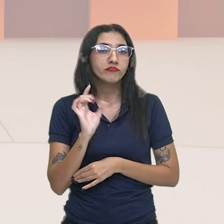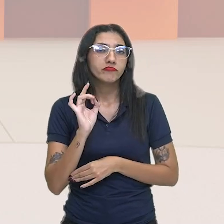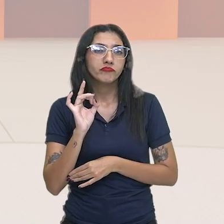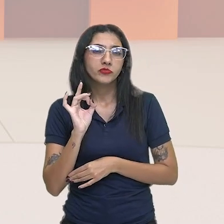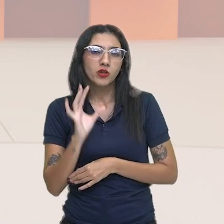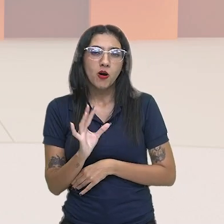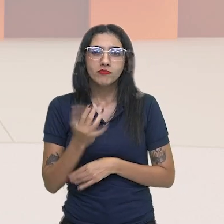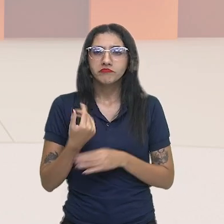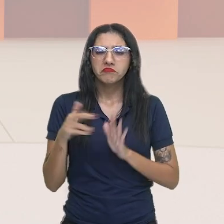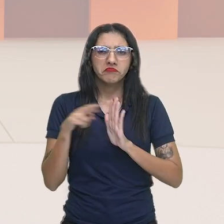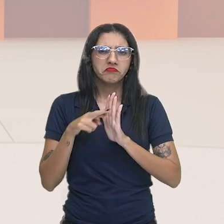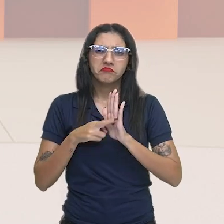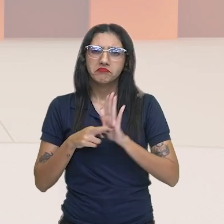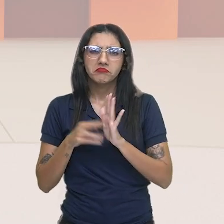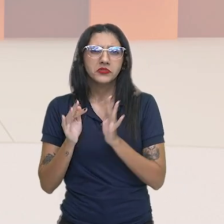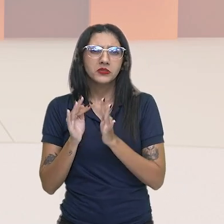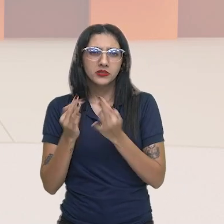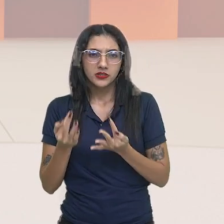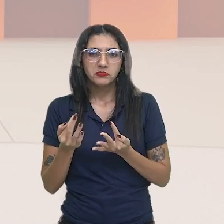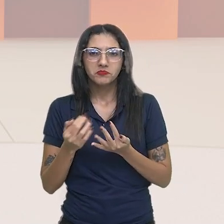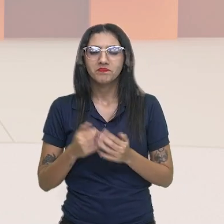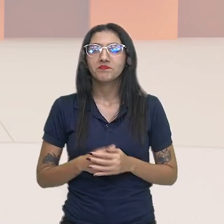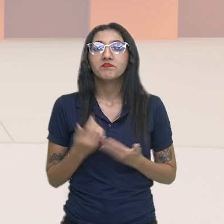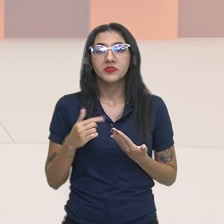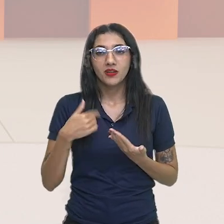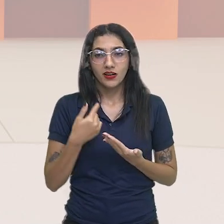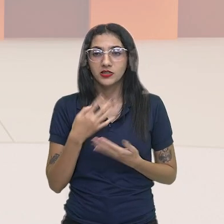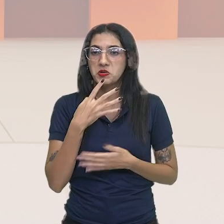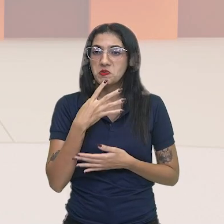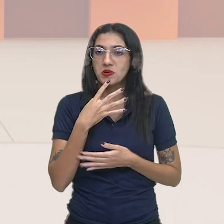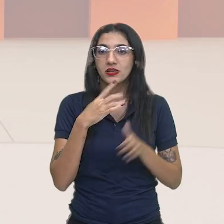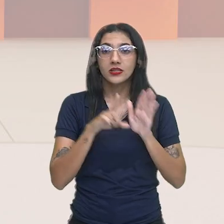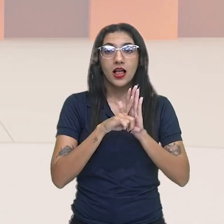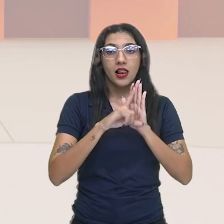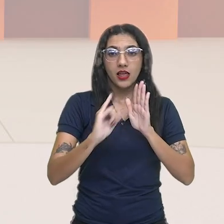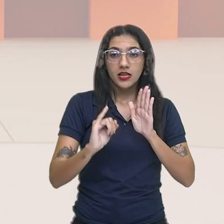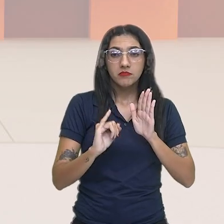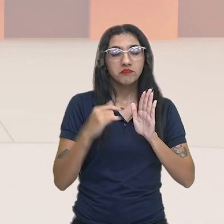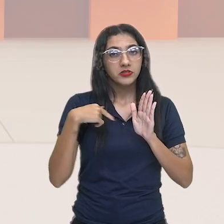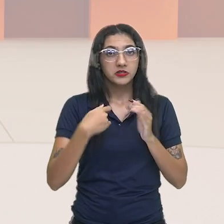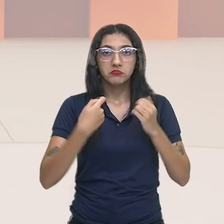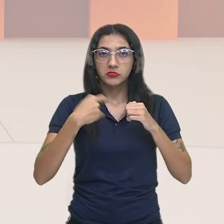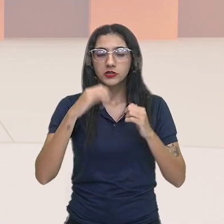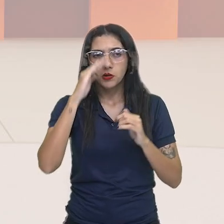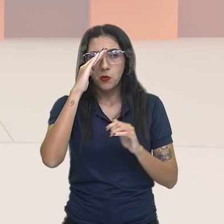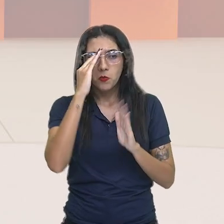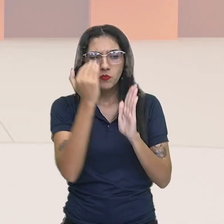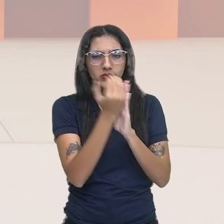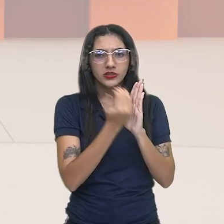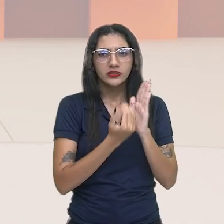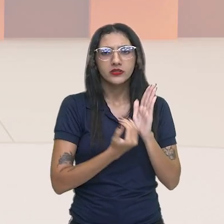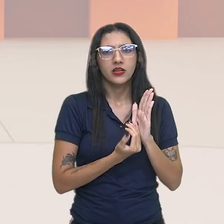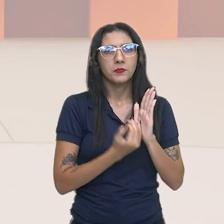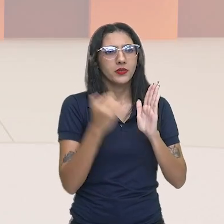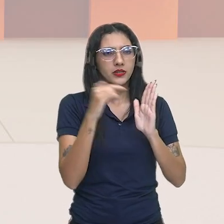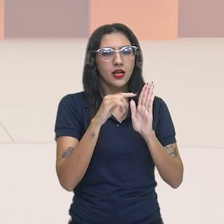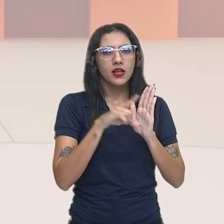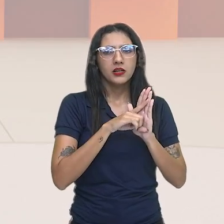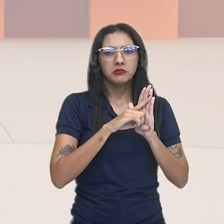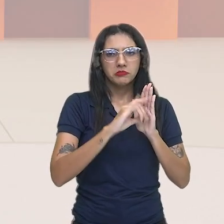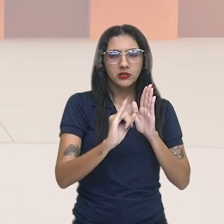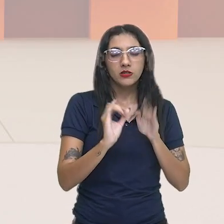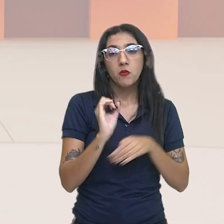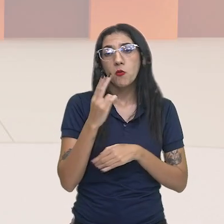ser legais ou sociais, né? Umas leis, né, que vai fazer você seguir aquelas determinadas normas, ou